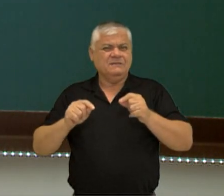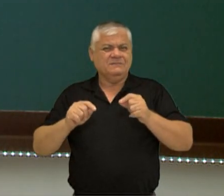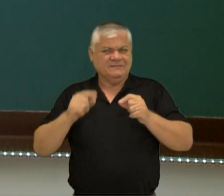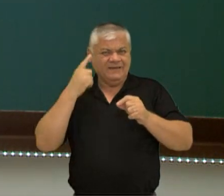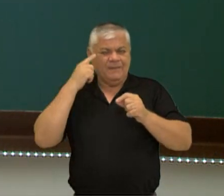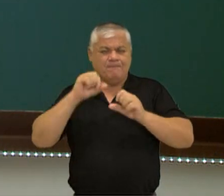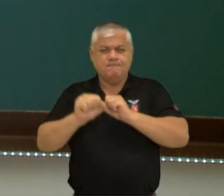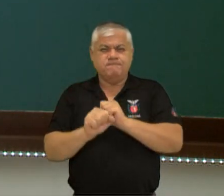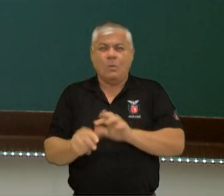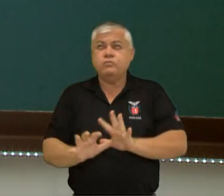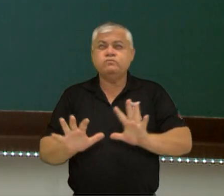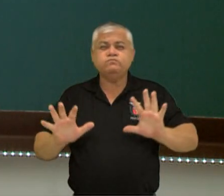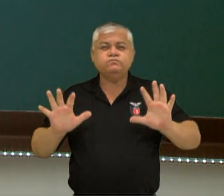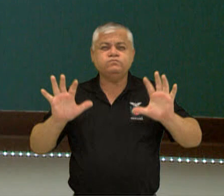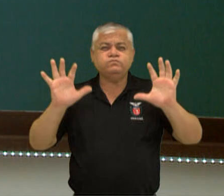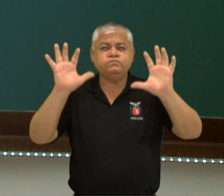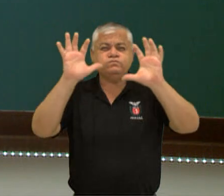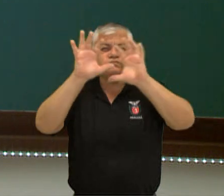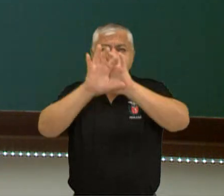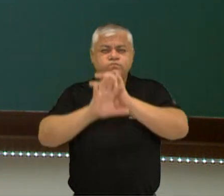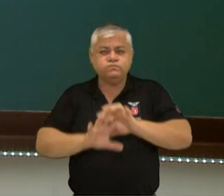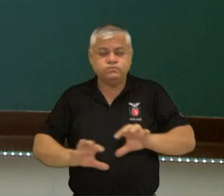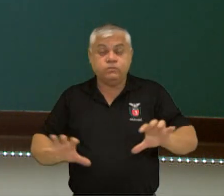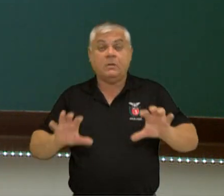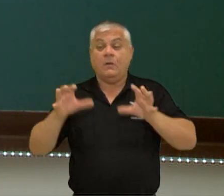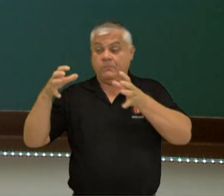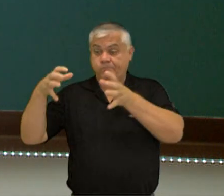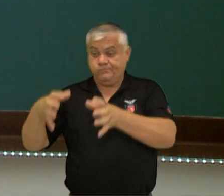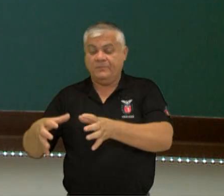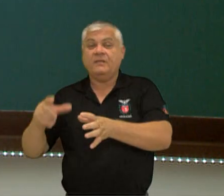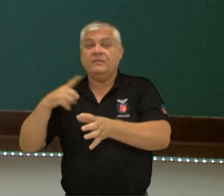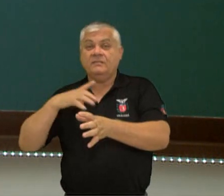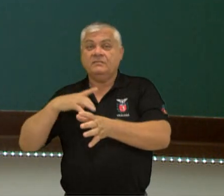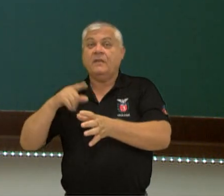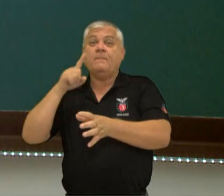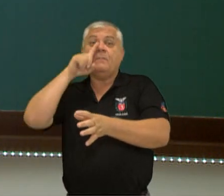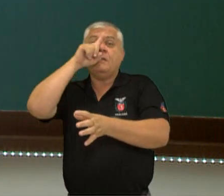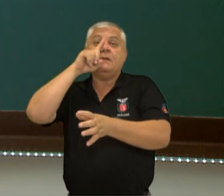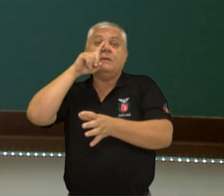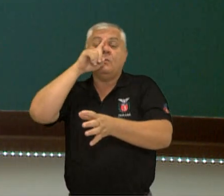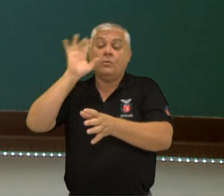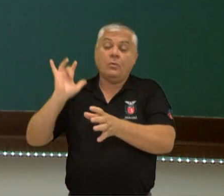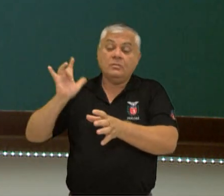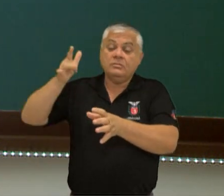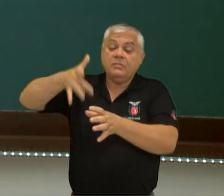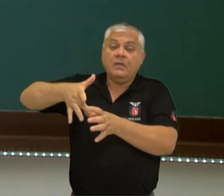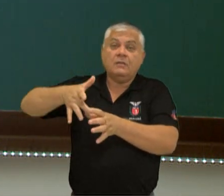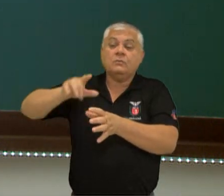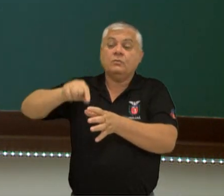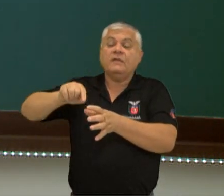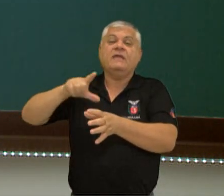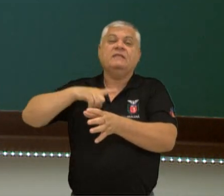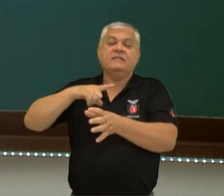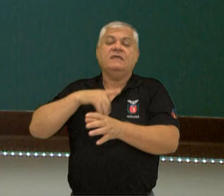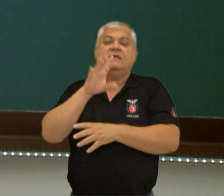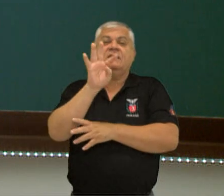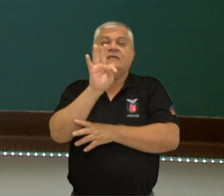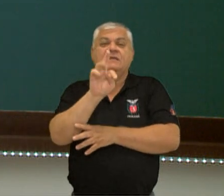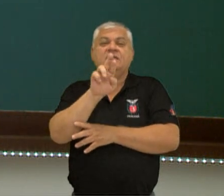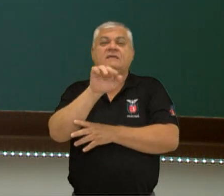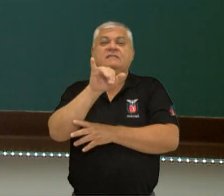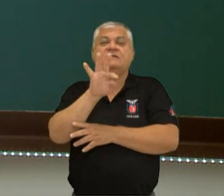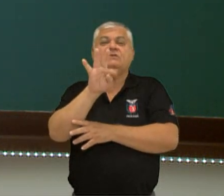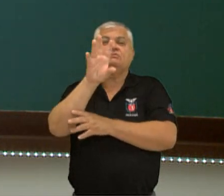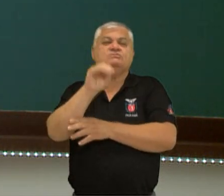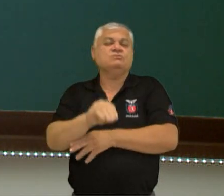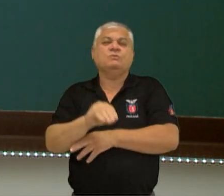usina nuclear de Fukushima, e aí eles têm um resíduo muito perigoso lá que, entre outras coisas, tem trítio, que não